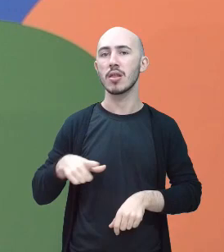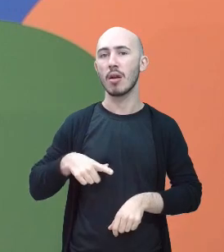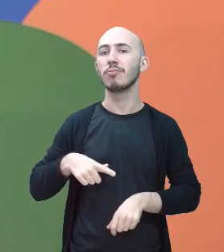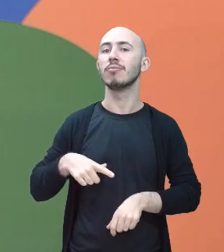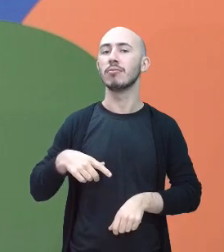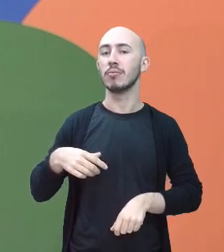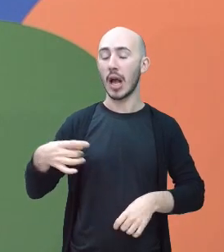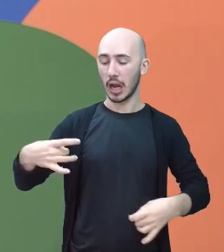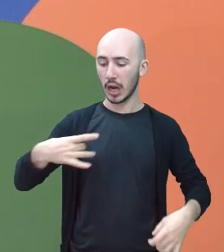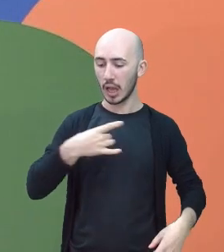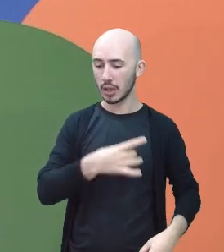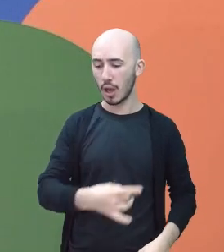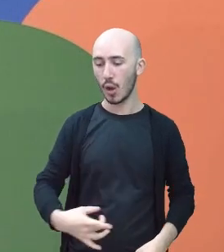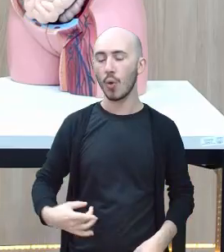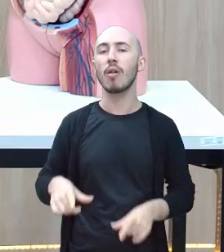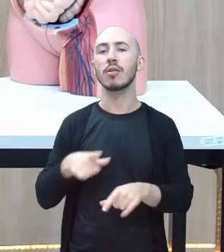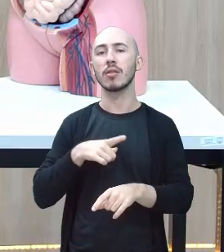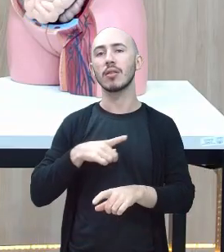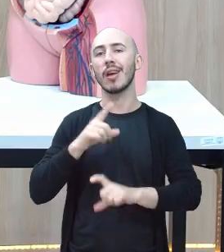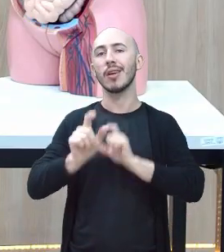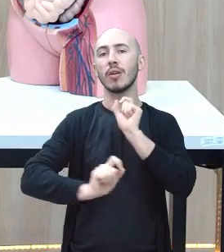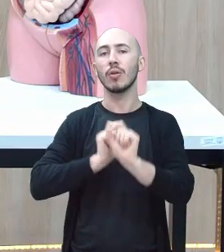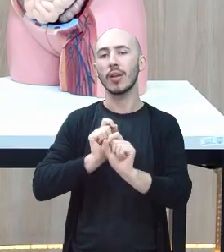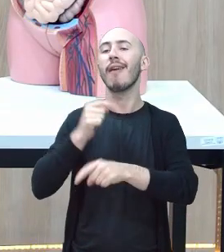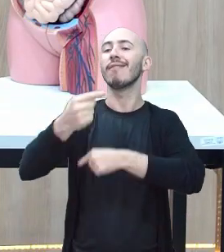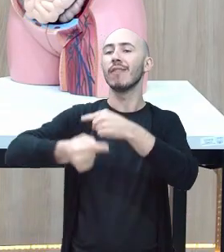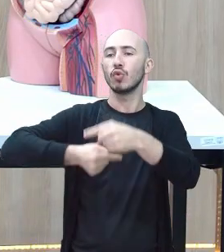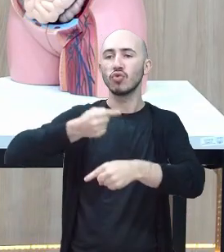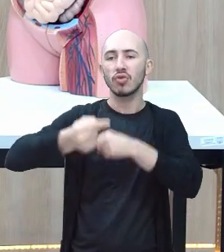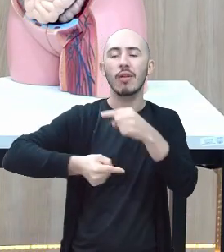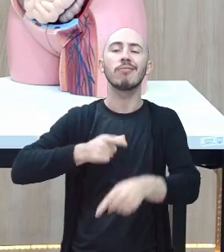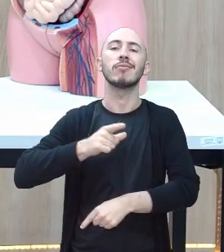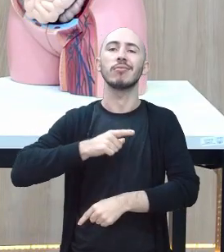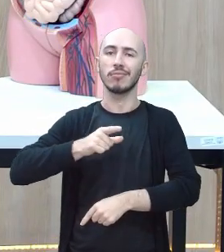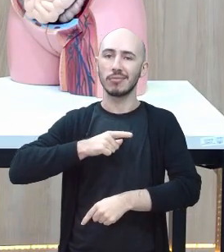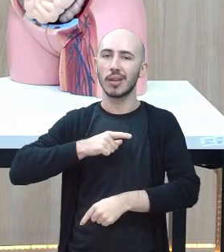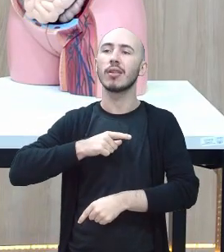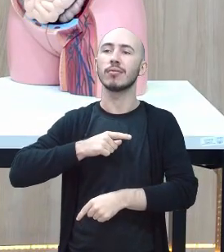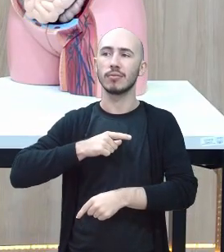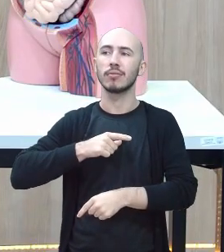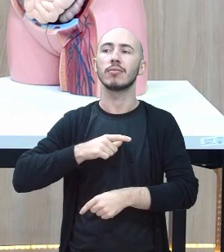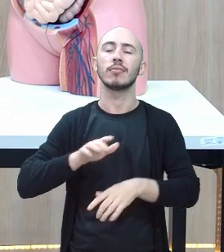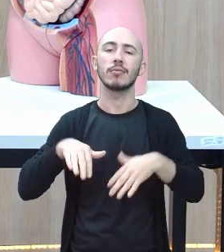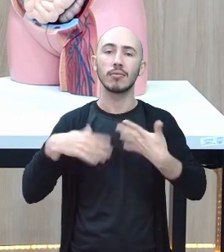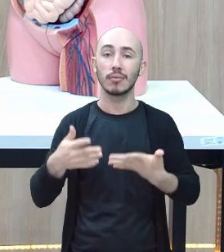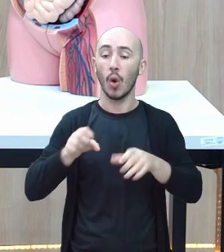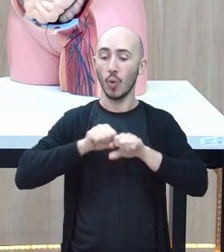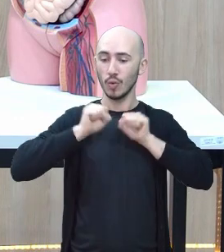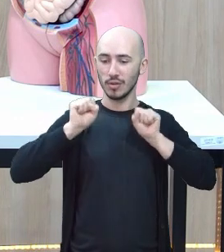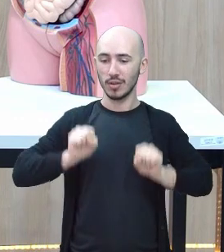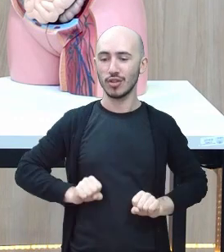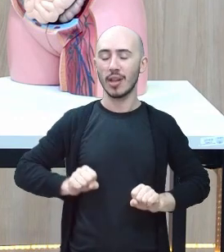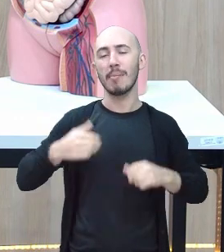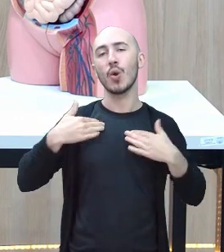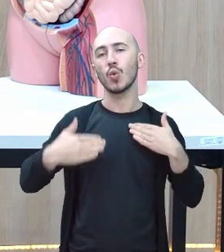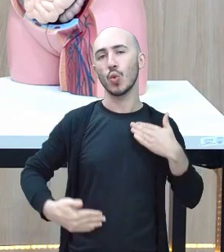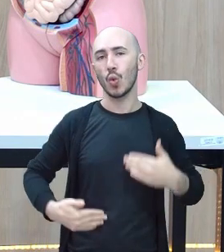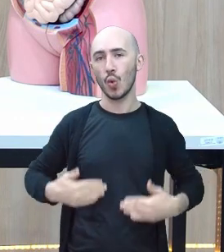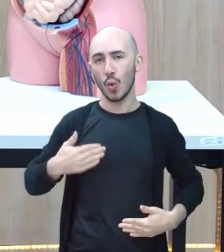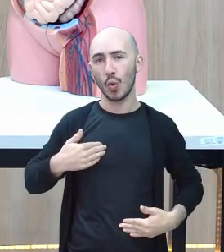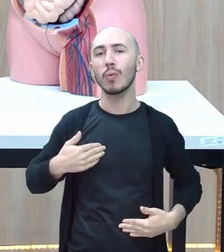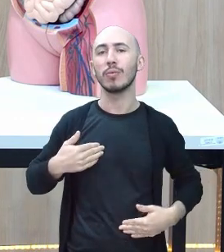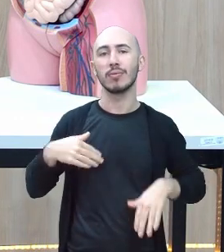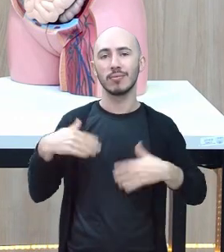órgão desse, ele realiza uma função e ele forma todo um sistema para que